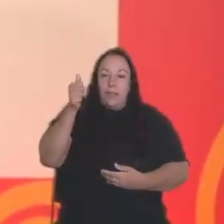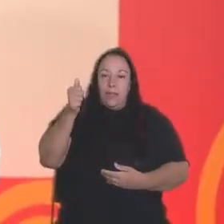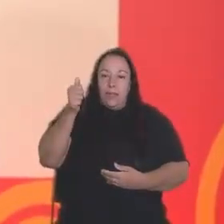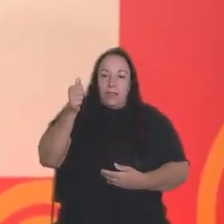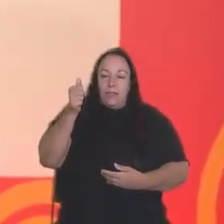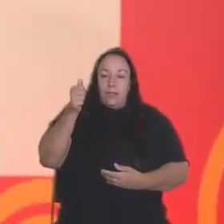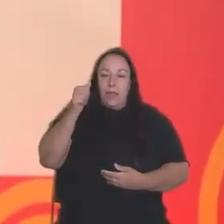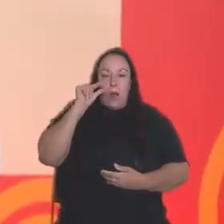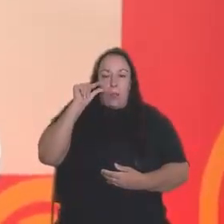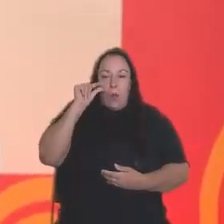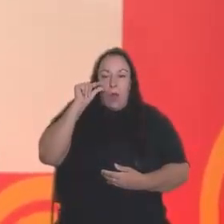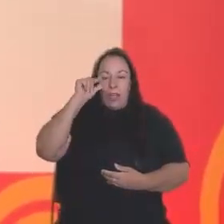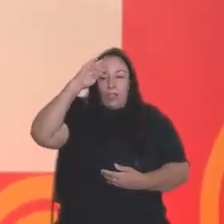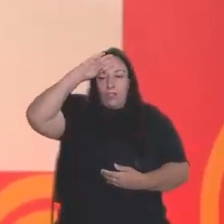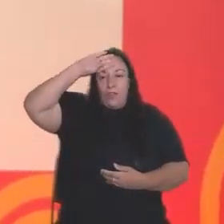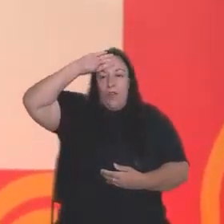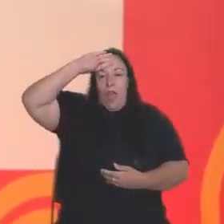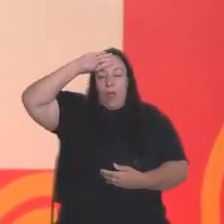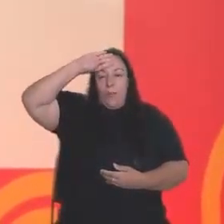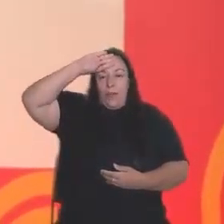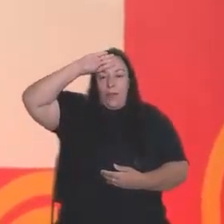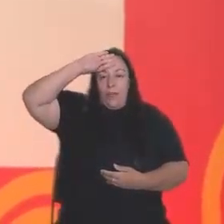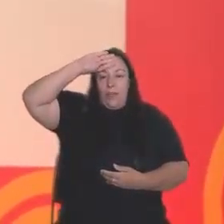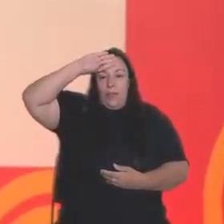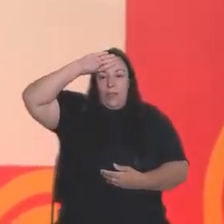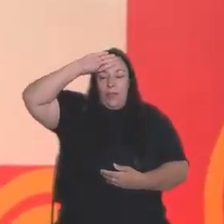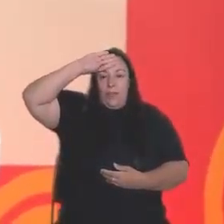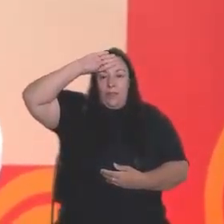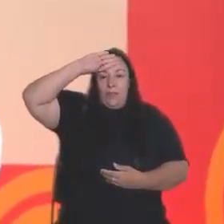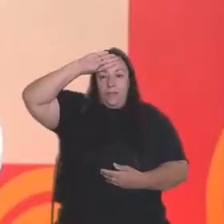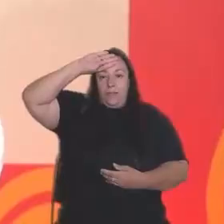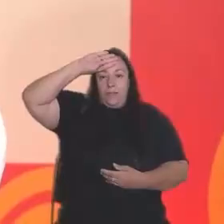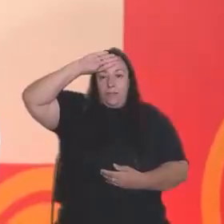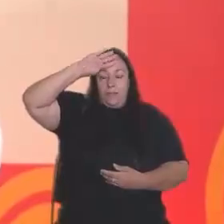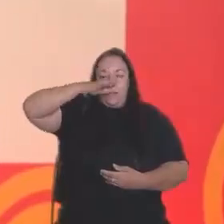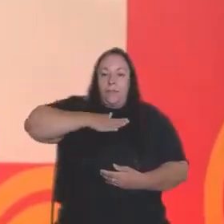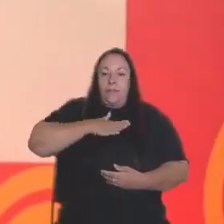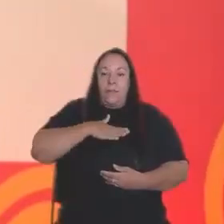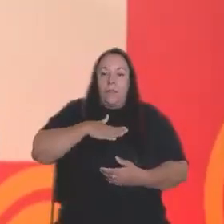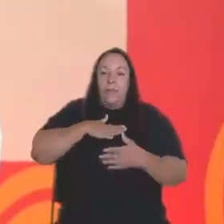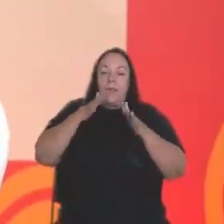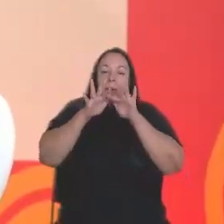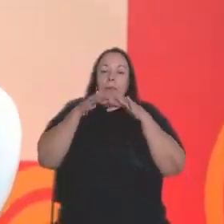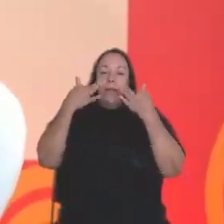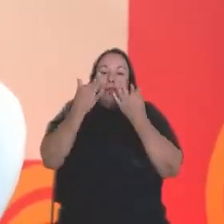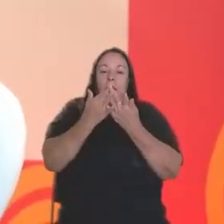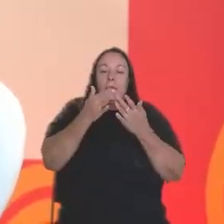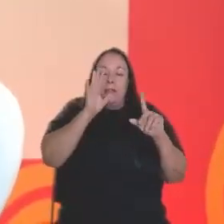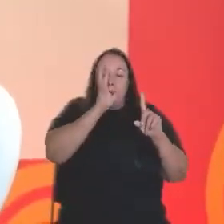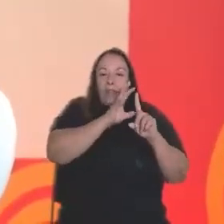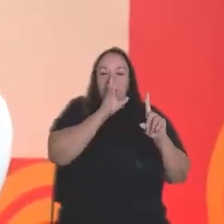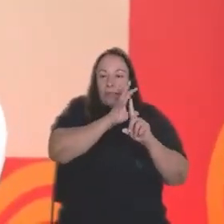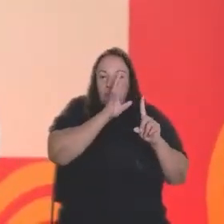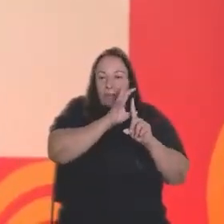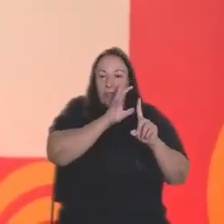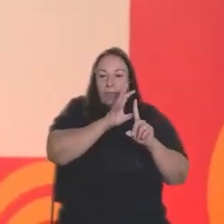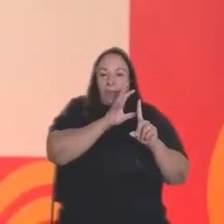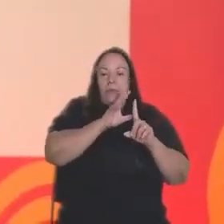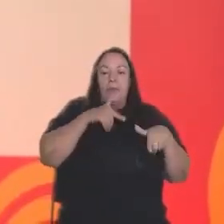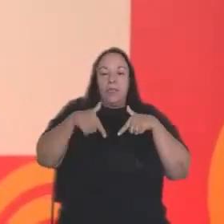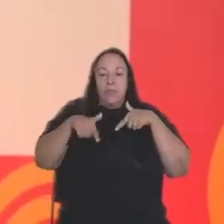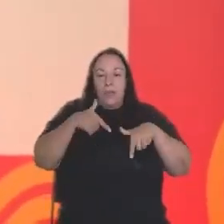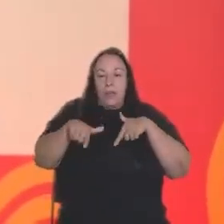está com um pouquinho de febre, nem ele nem a Esther puderam vir, mas é da minha família que veio essa inspiração, né, para a gente